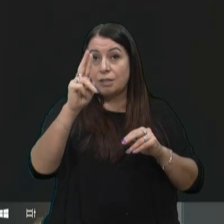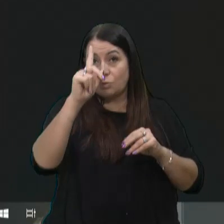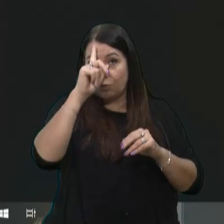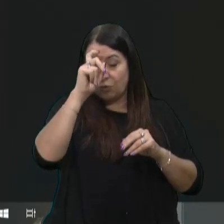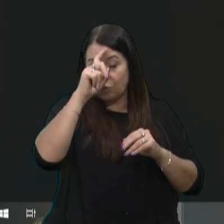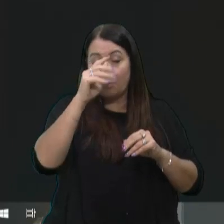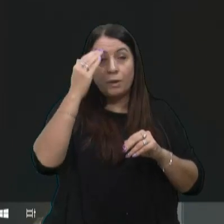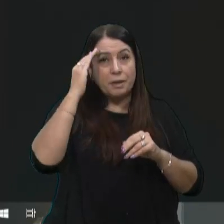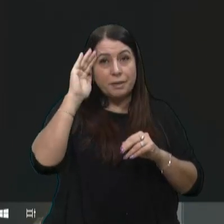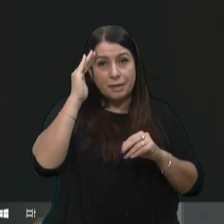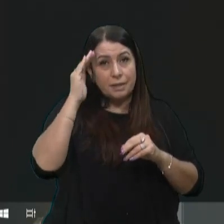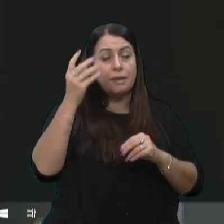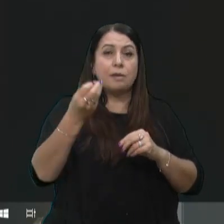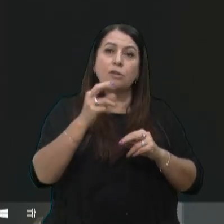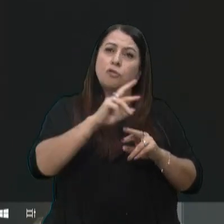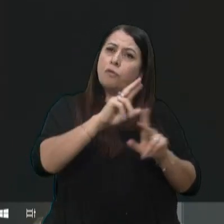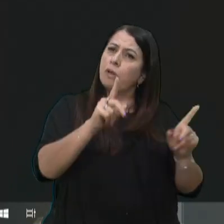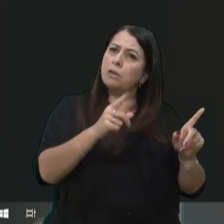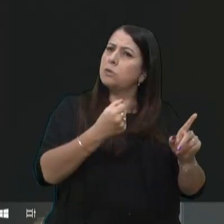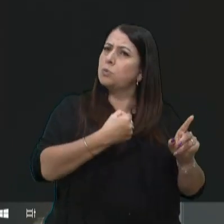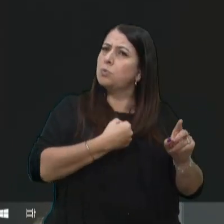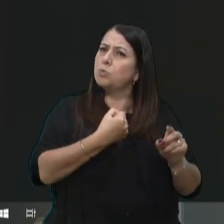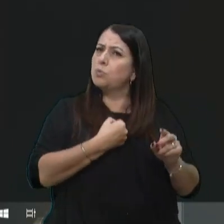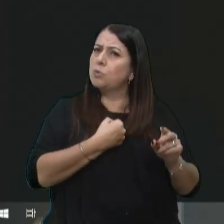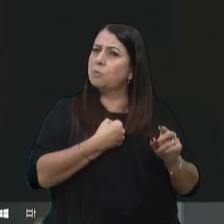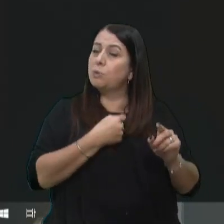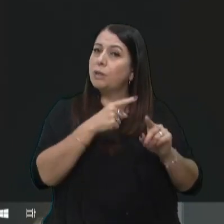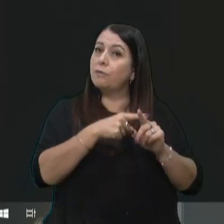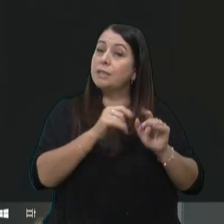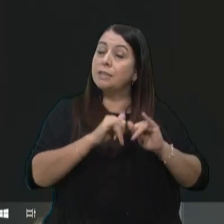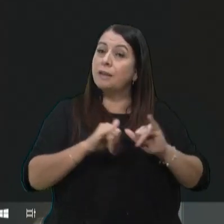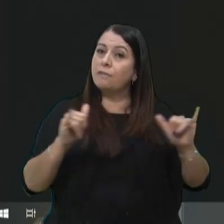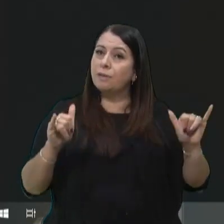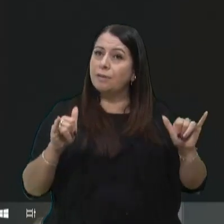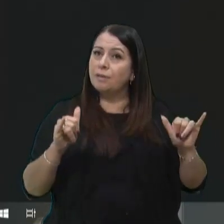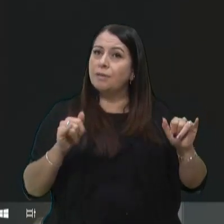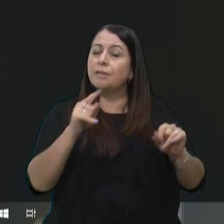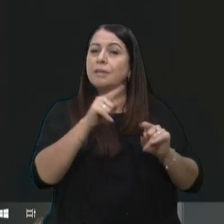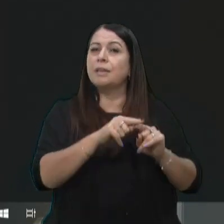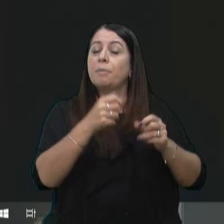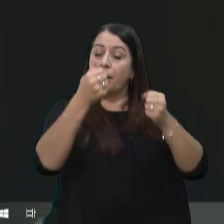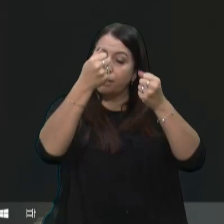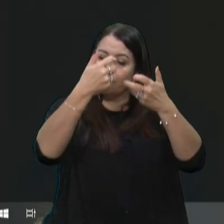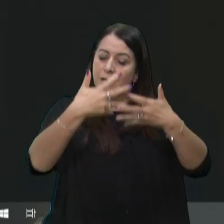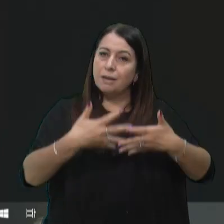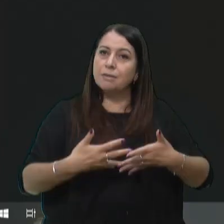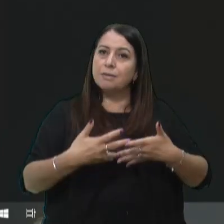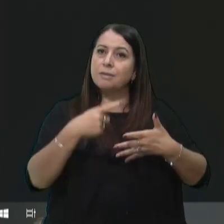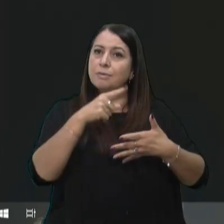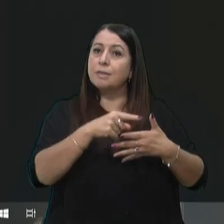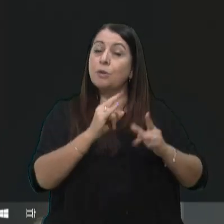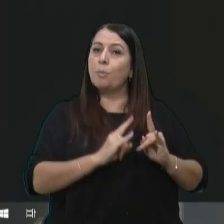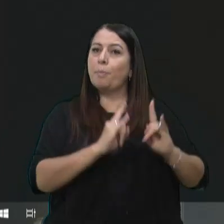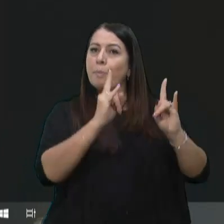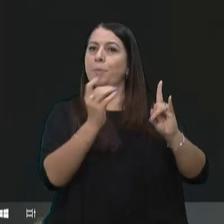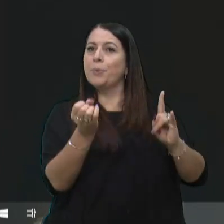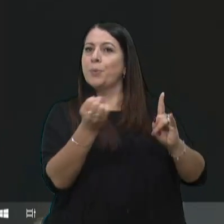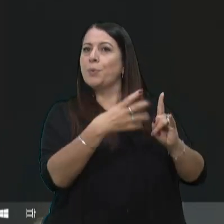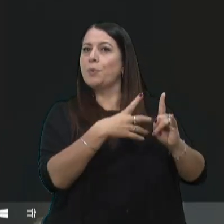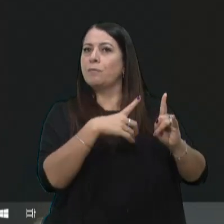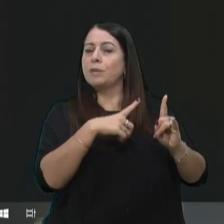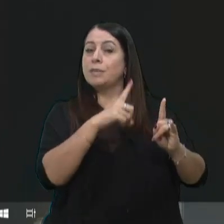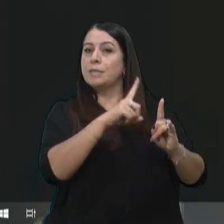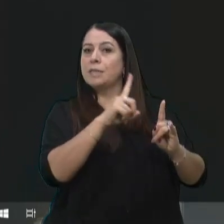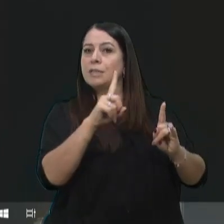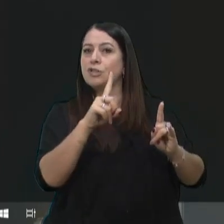para entender a diferença nos números que vem sendo enunciados a explicação é de que o prédio novo comporta